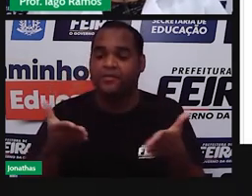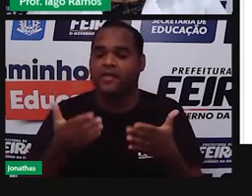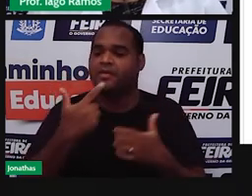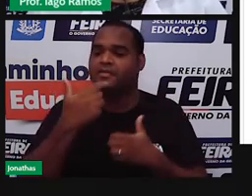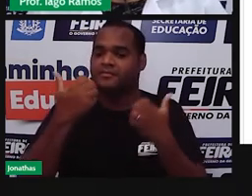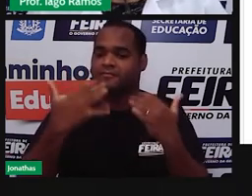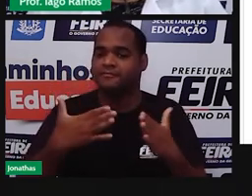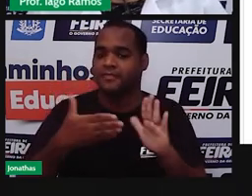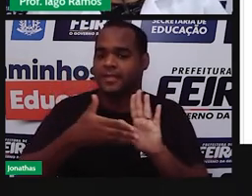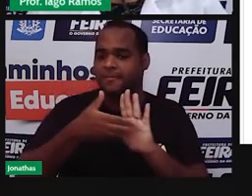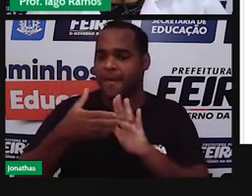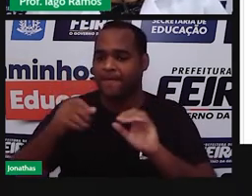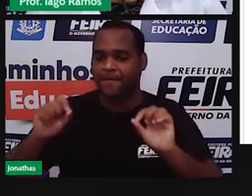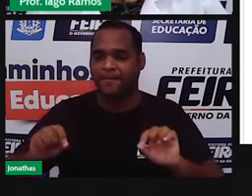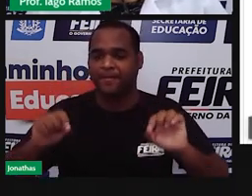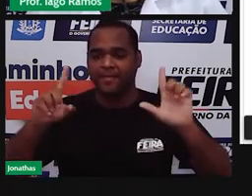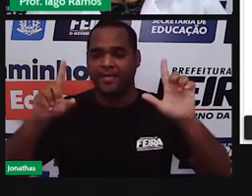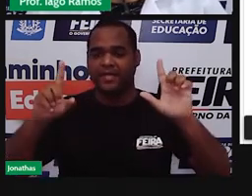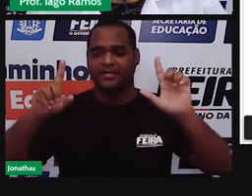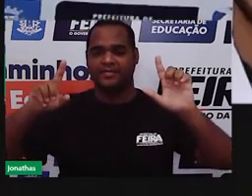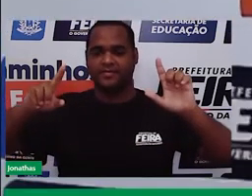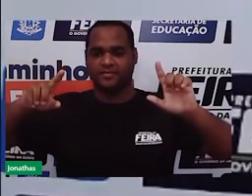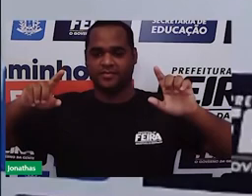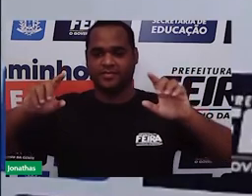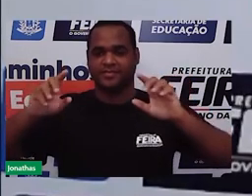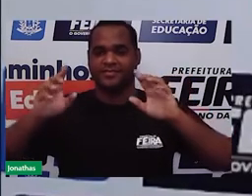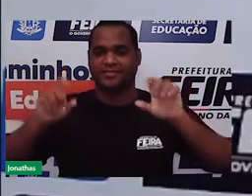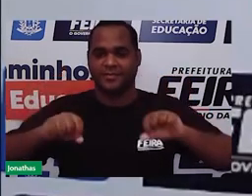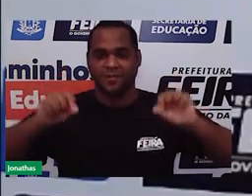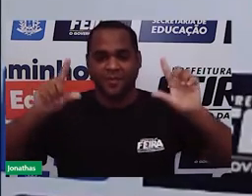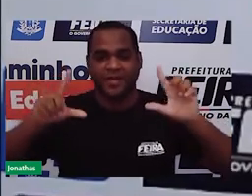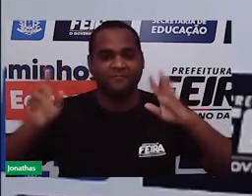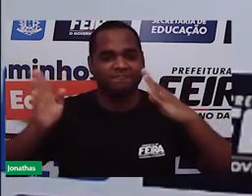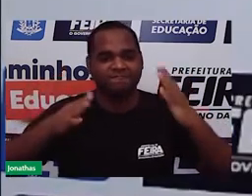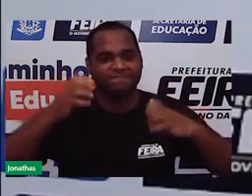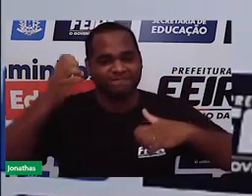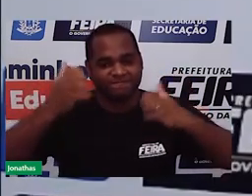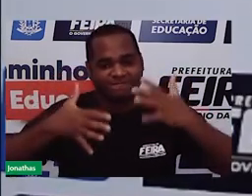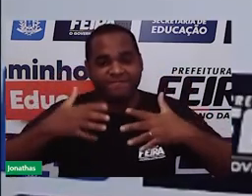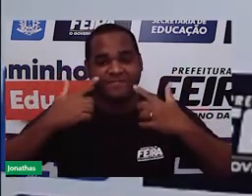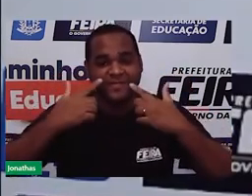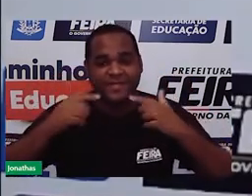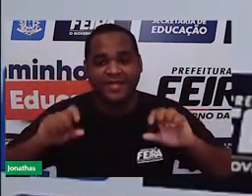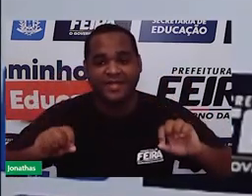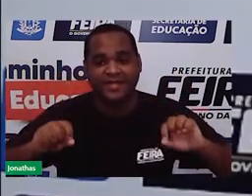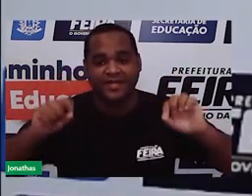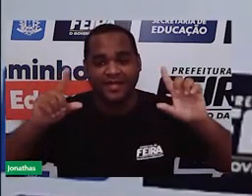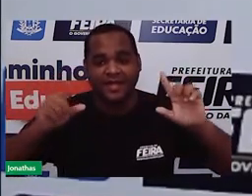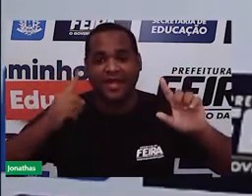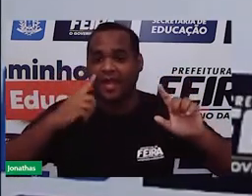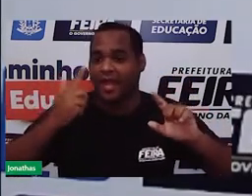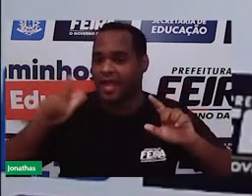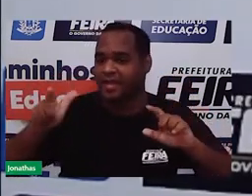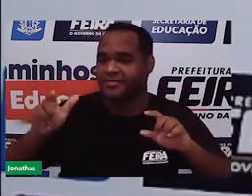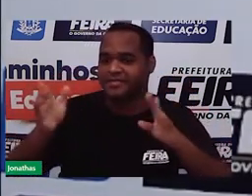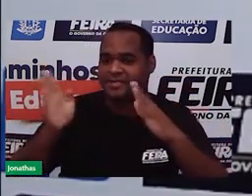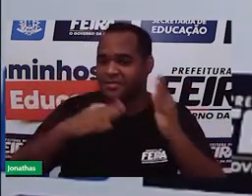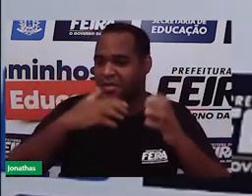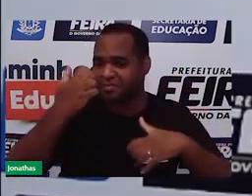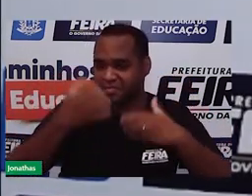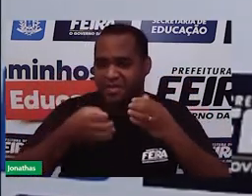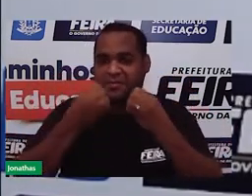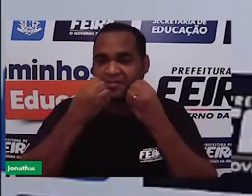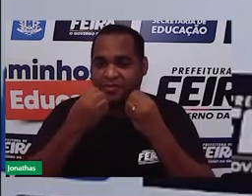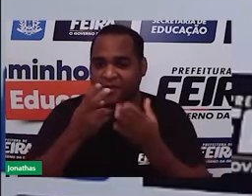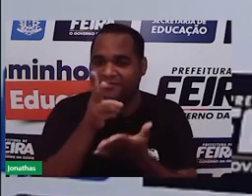gente tira essa tela. Vamos tirar essa tela. E vamos compartilhar aqueles slides bacana